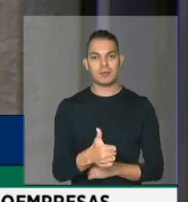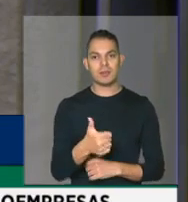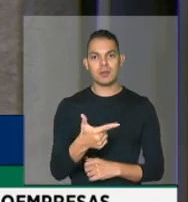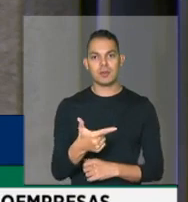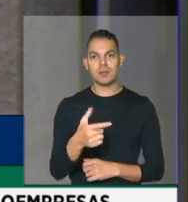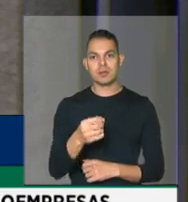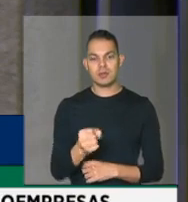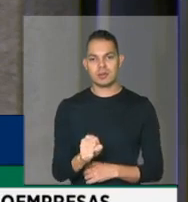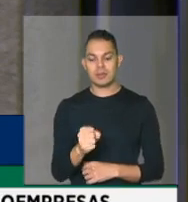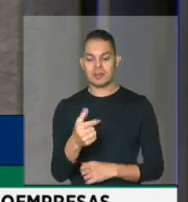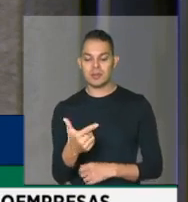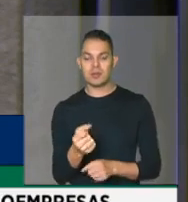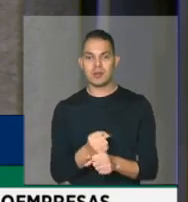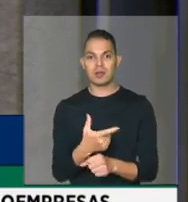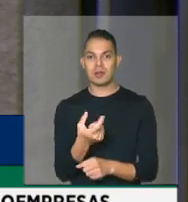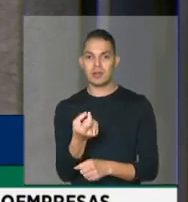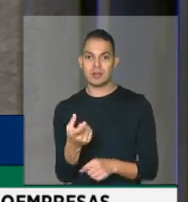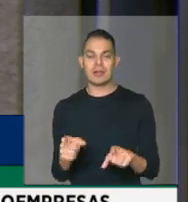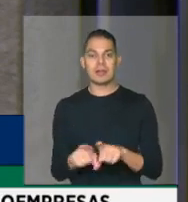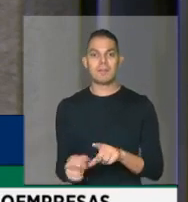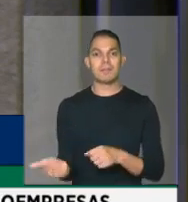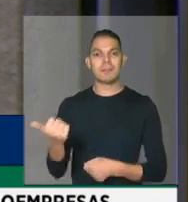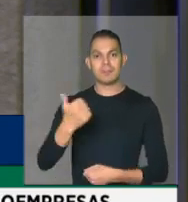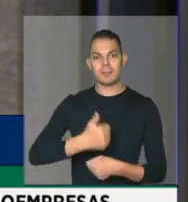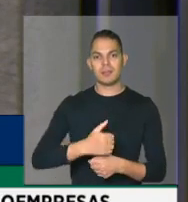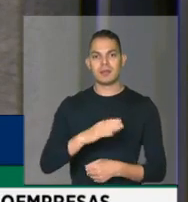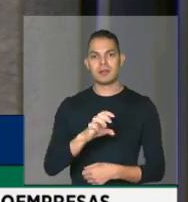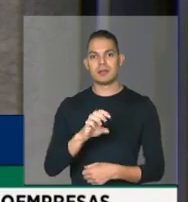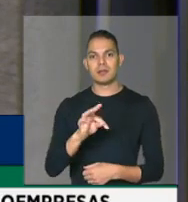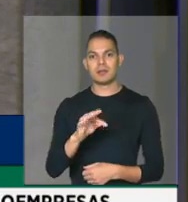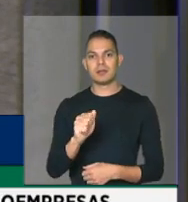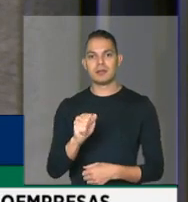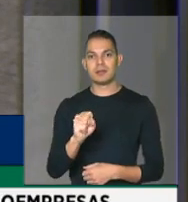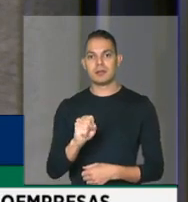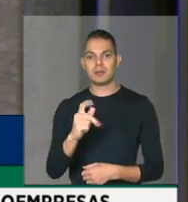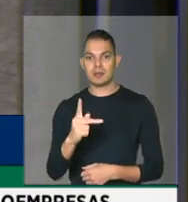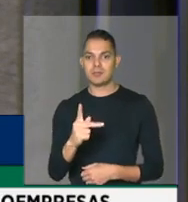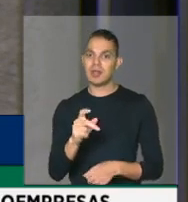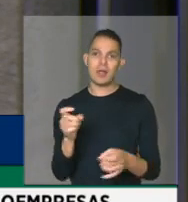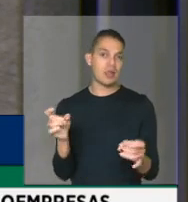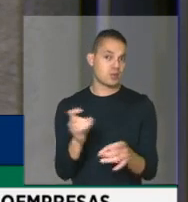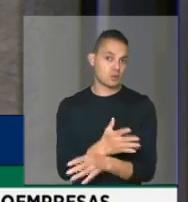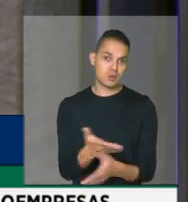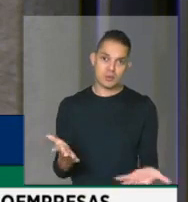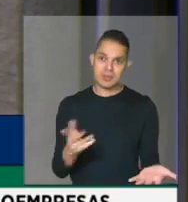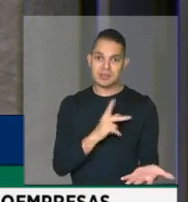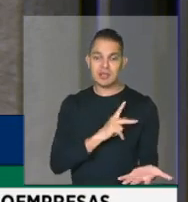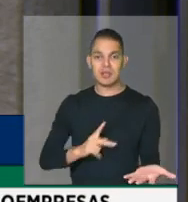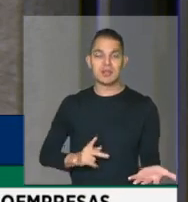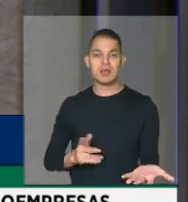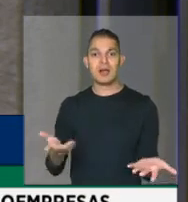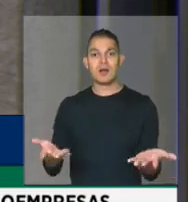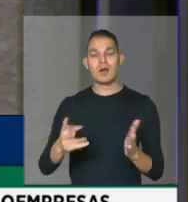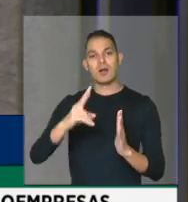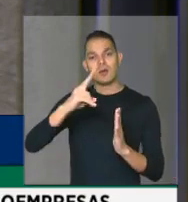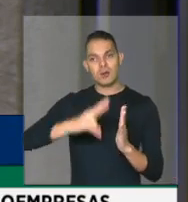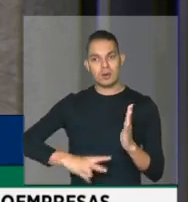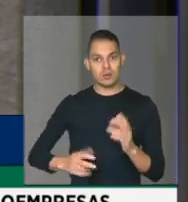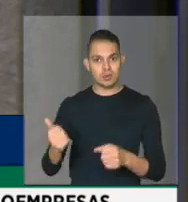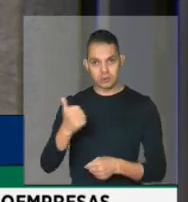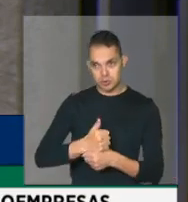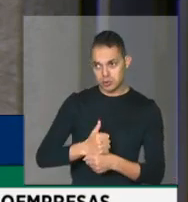1282/2020 e do substitutivo da CETASP. É isso, senhor presidente. Passo agora a leitura do